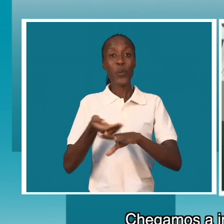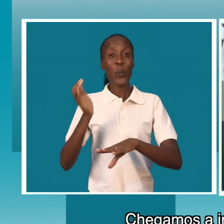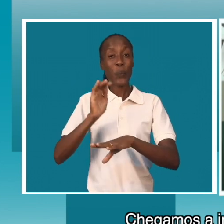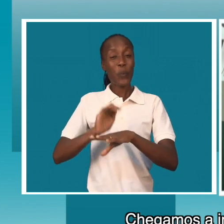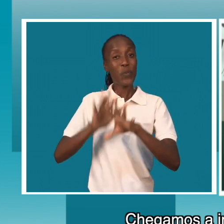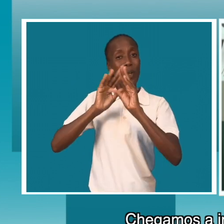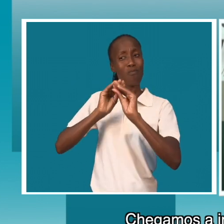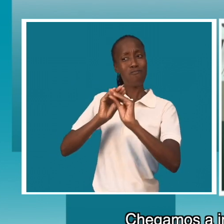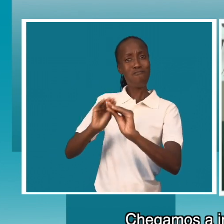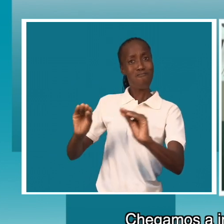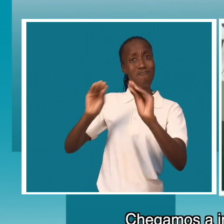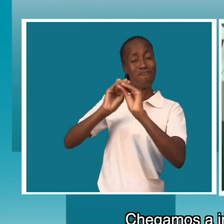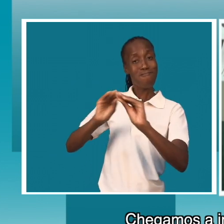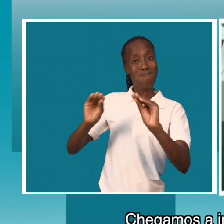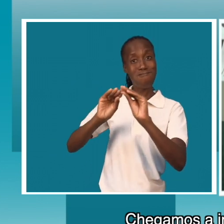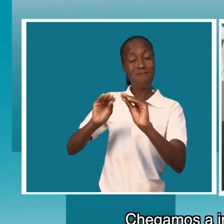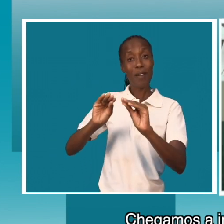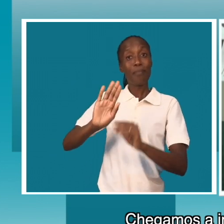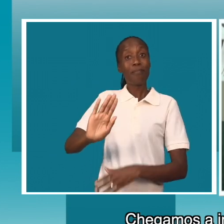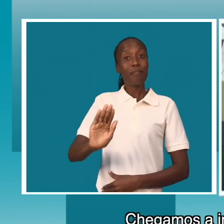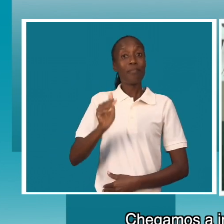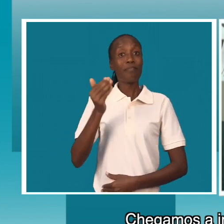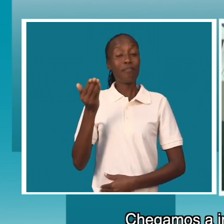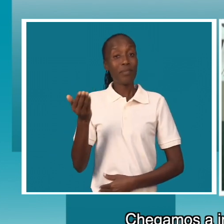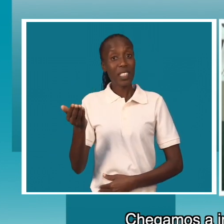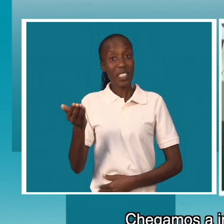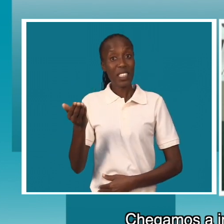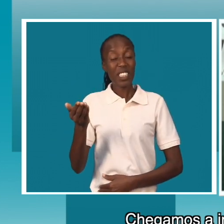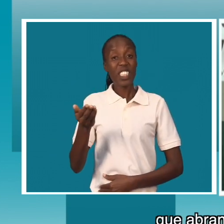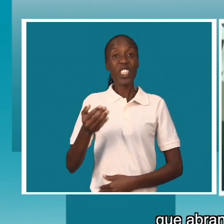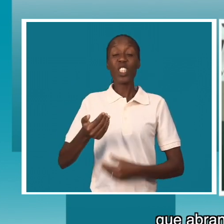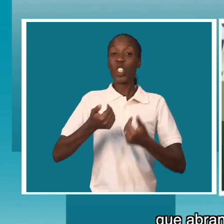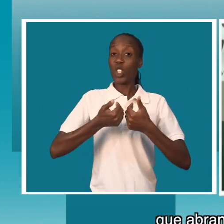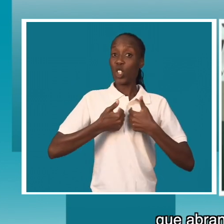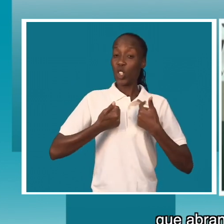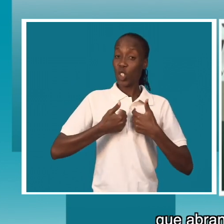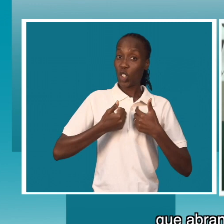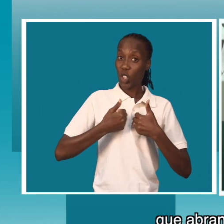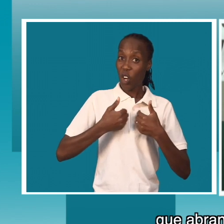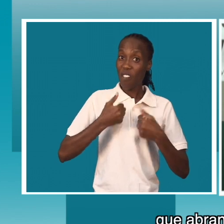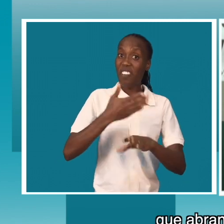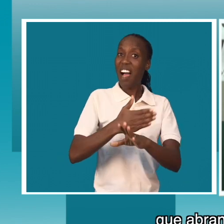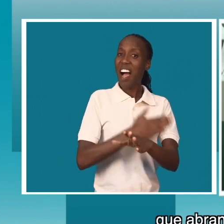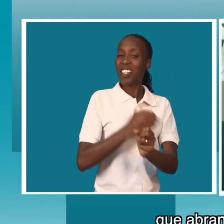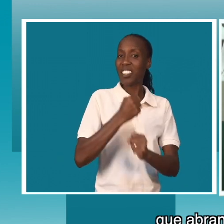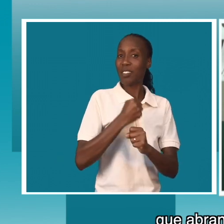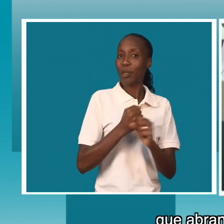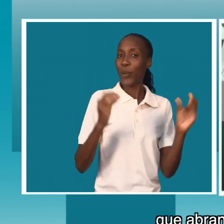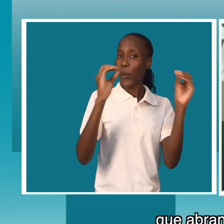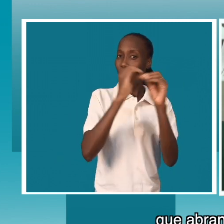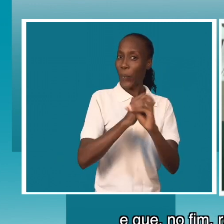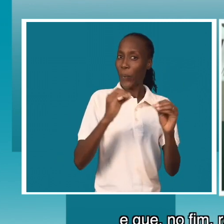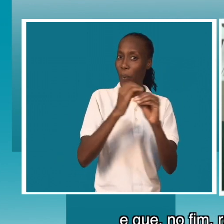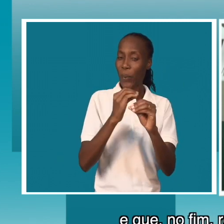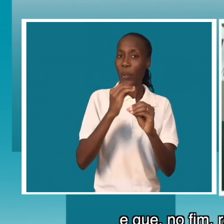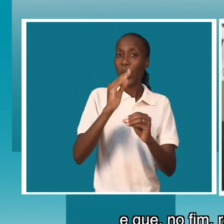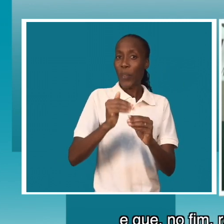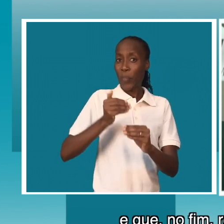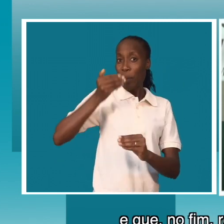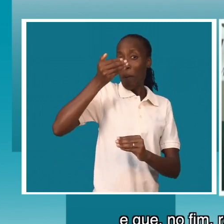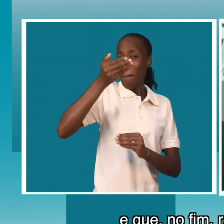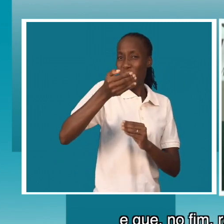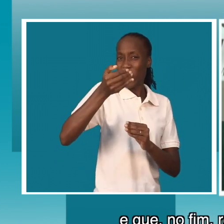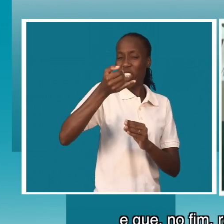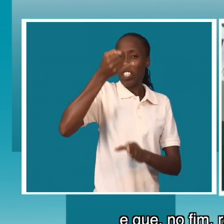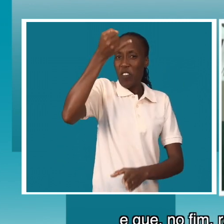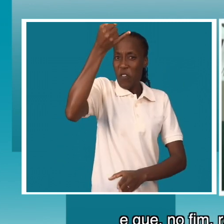e formação profissional e vocacional que abrangeu jovens sem emprego e